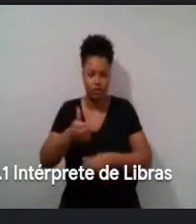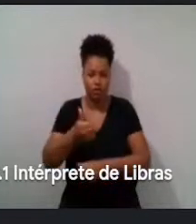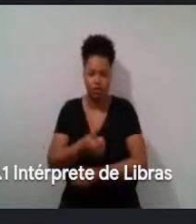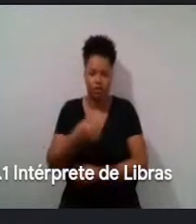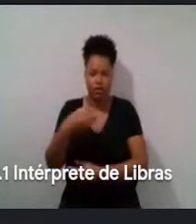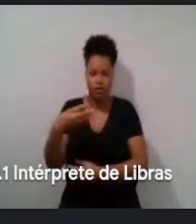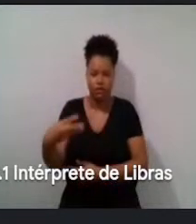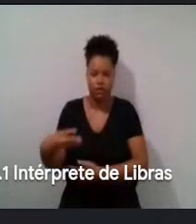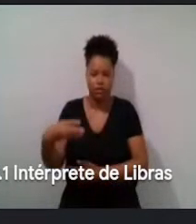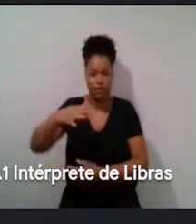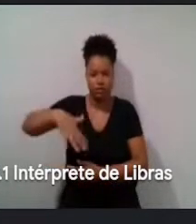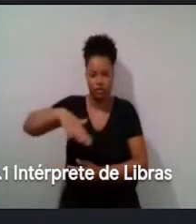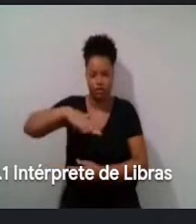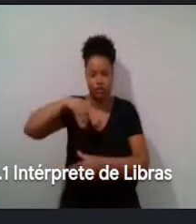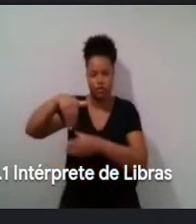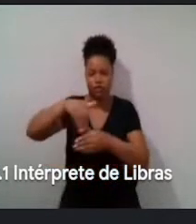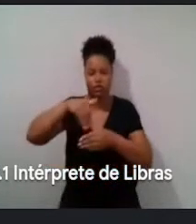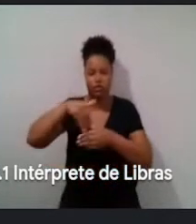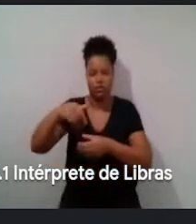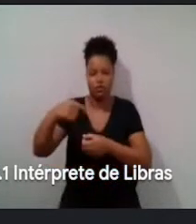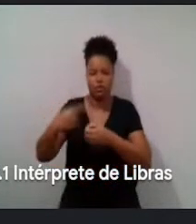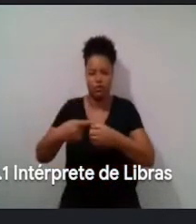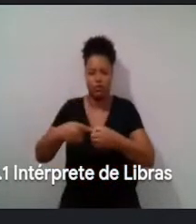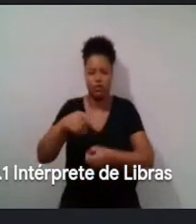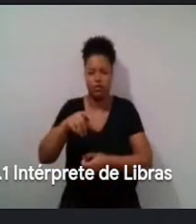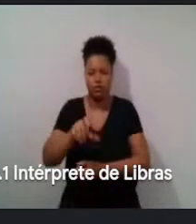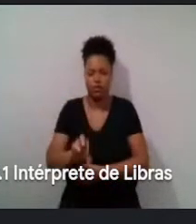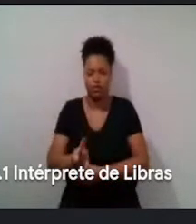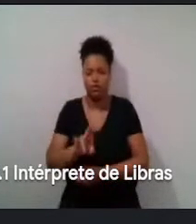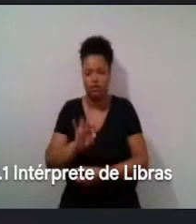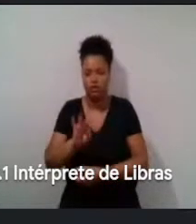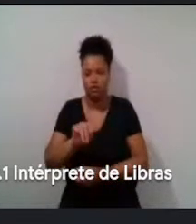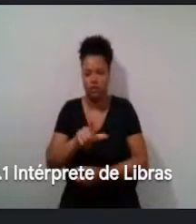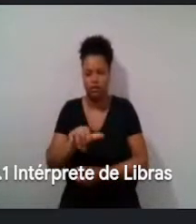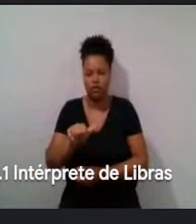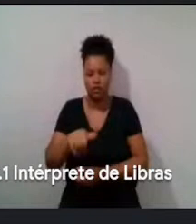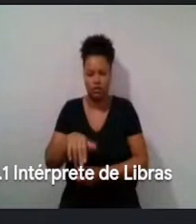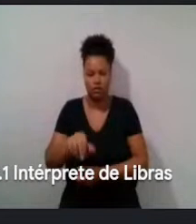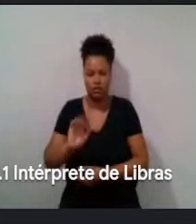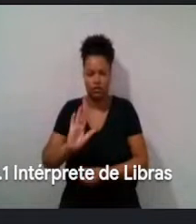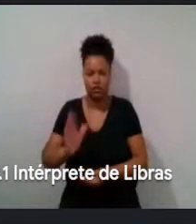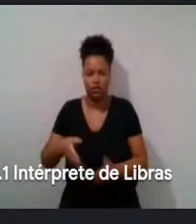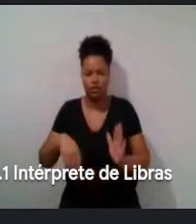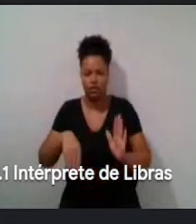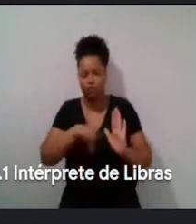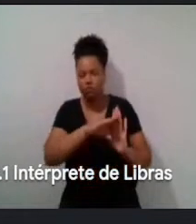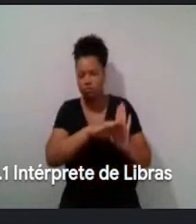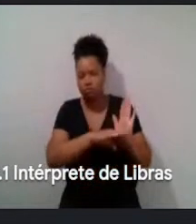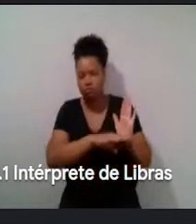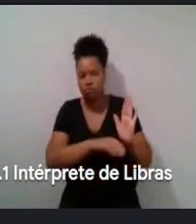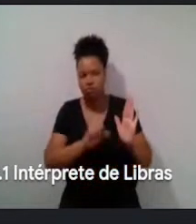em Cristalândia. Os autos encontram-se instruídos com a documentação de praxe,